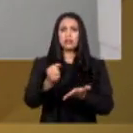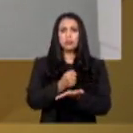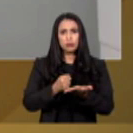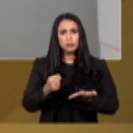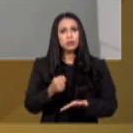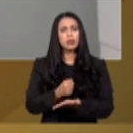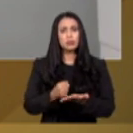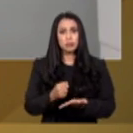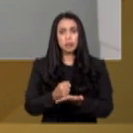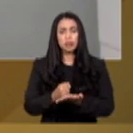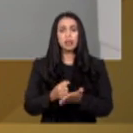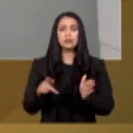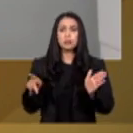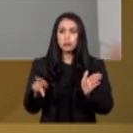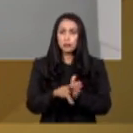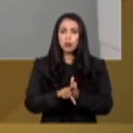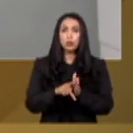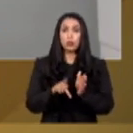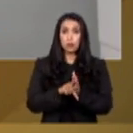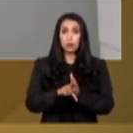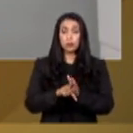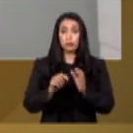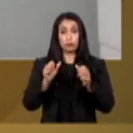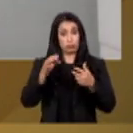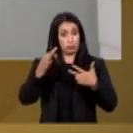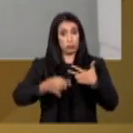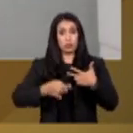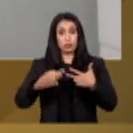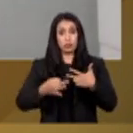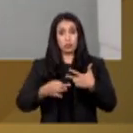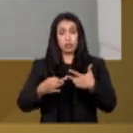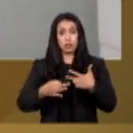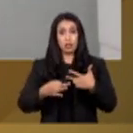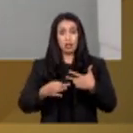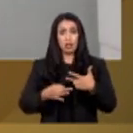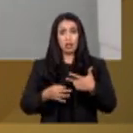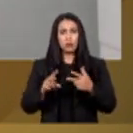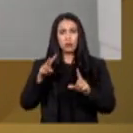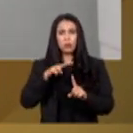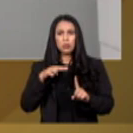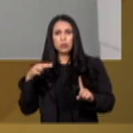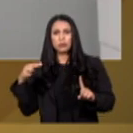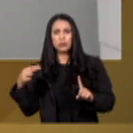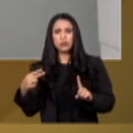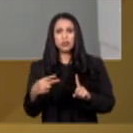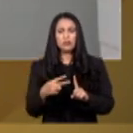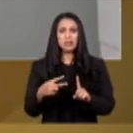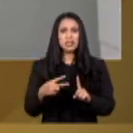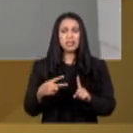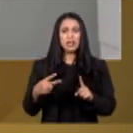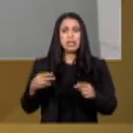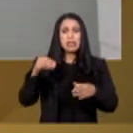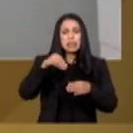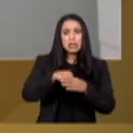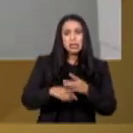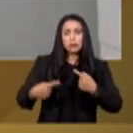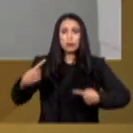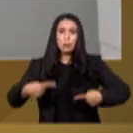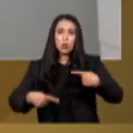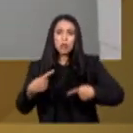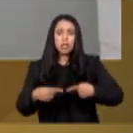ainda de ajuste de forma contra majoritário no ponto de vista de sua organização política